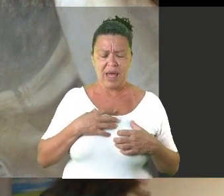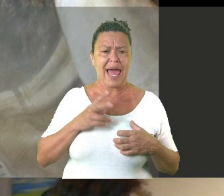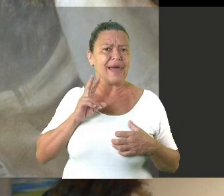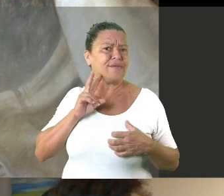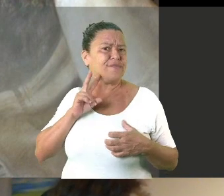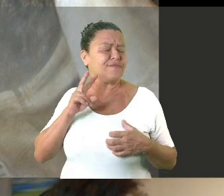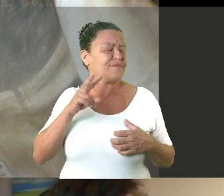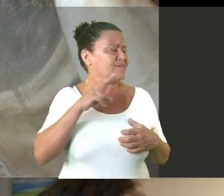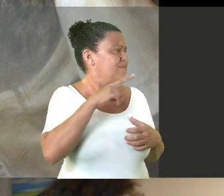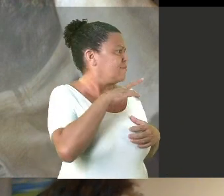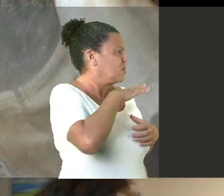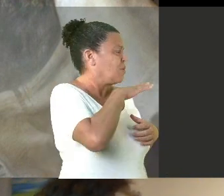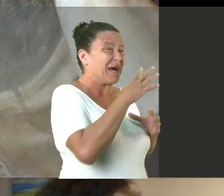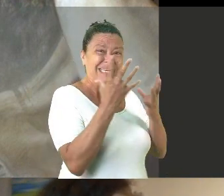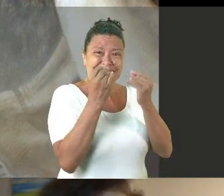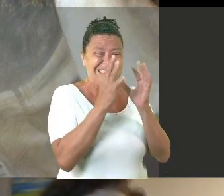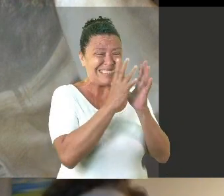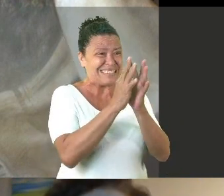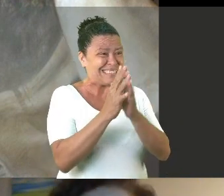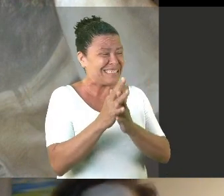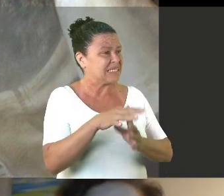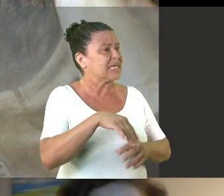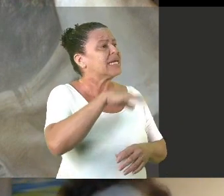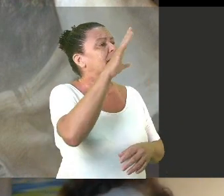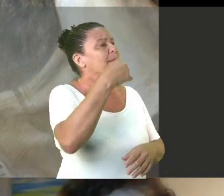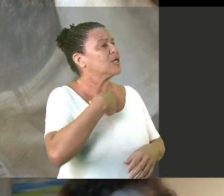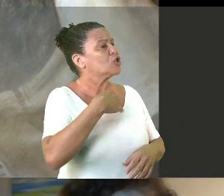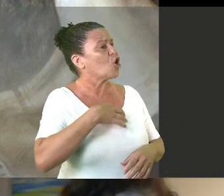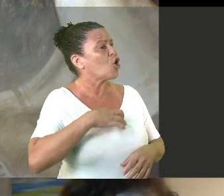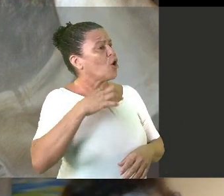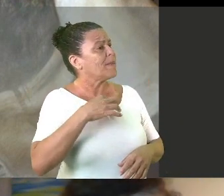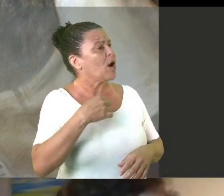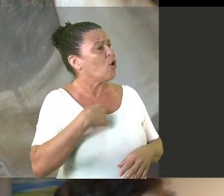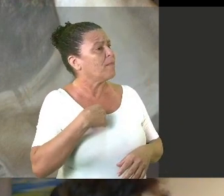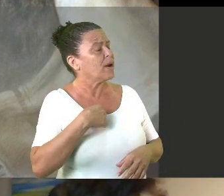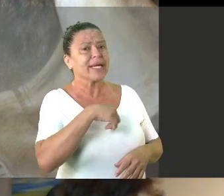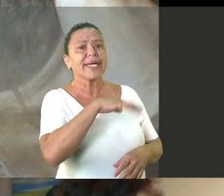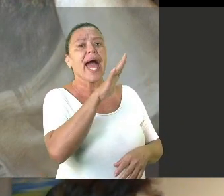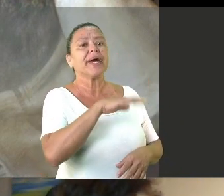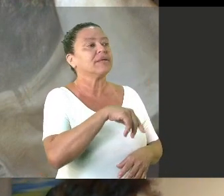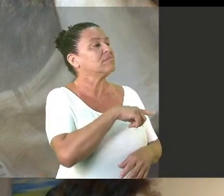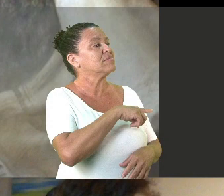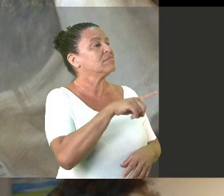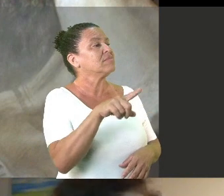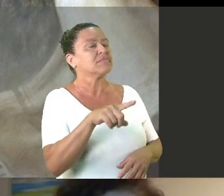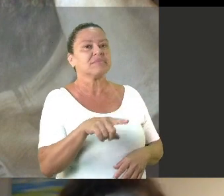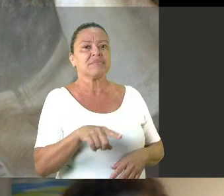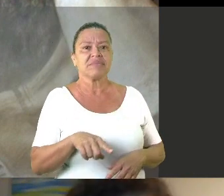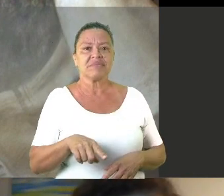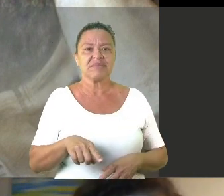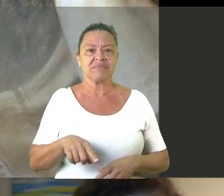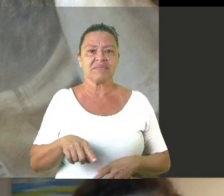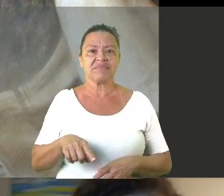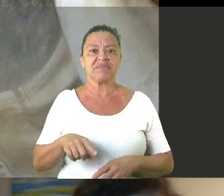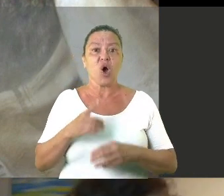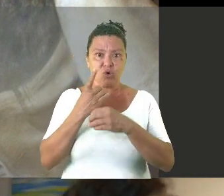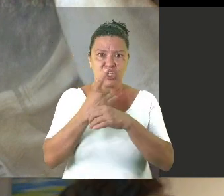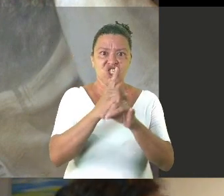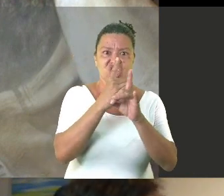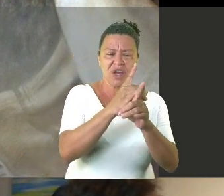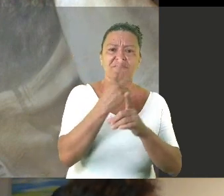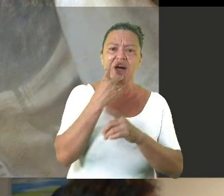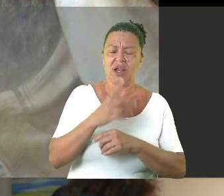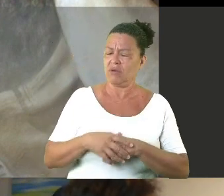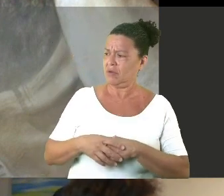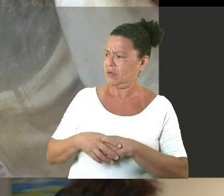para a multidão, ele disse, quem tocou as minhas vestes? Os discípulos diziam a